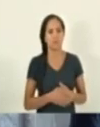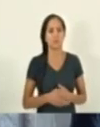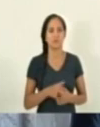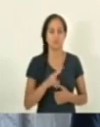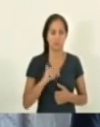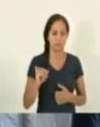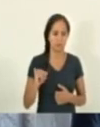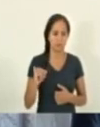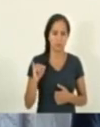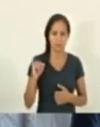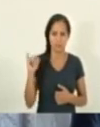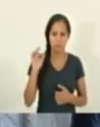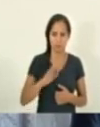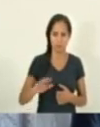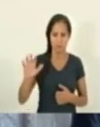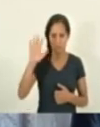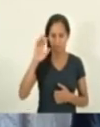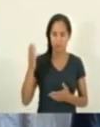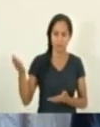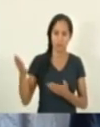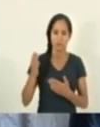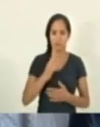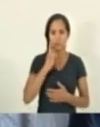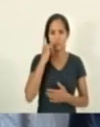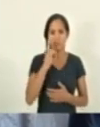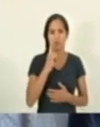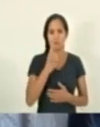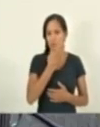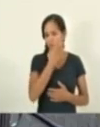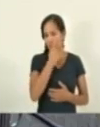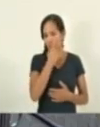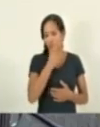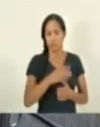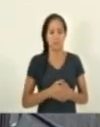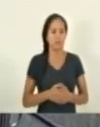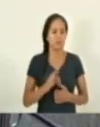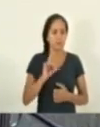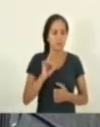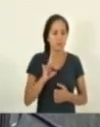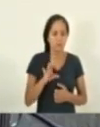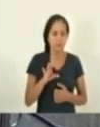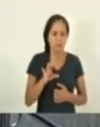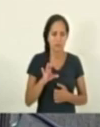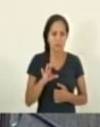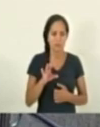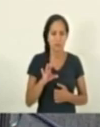em todo o território nacional. Com a palavra, o deputado Dari Pagun. Presidente, só para...